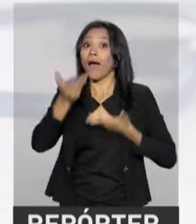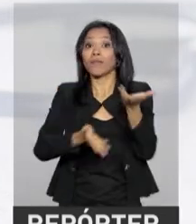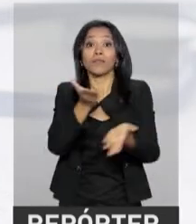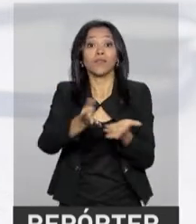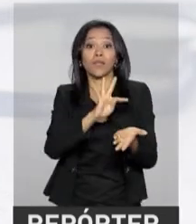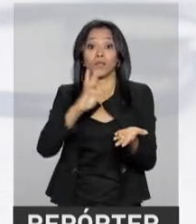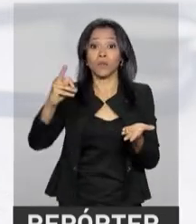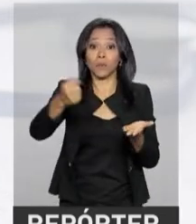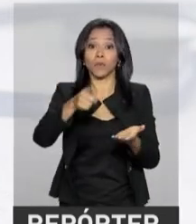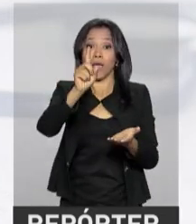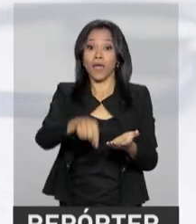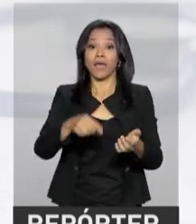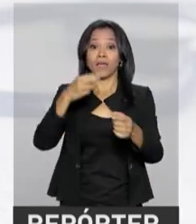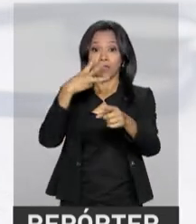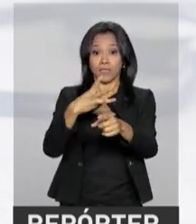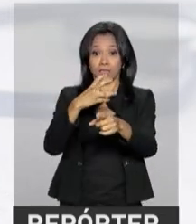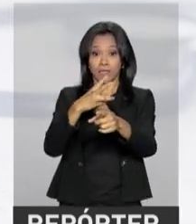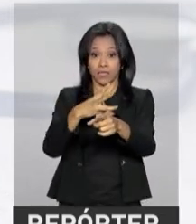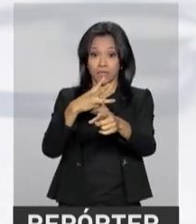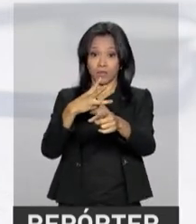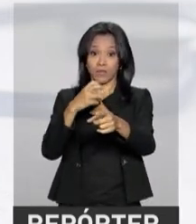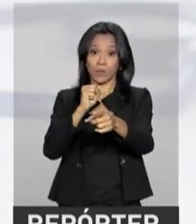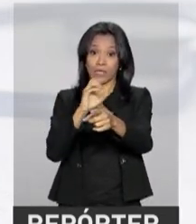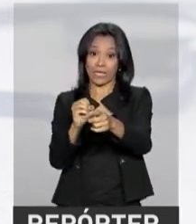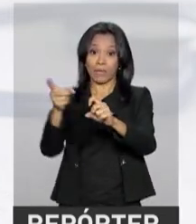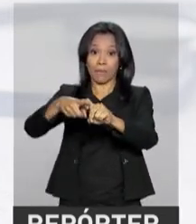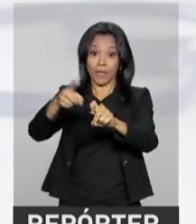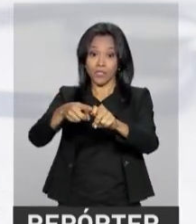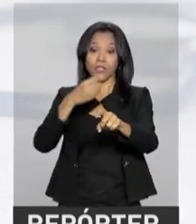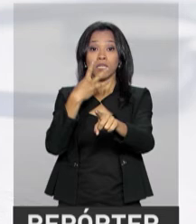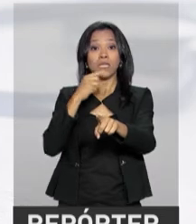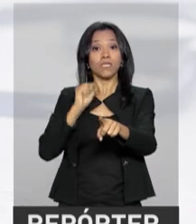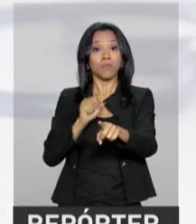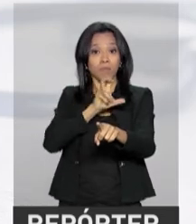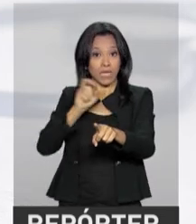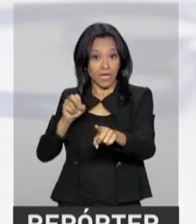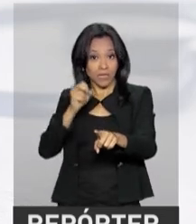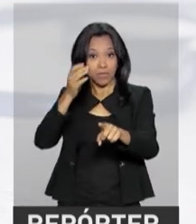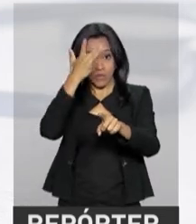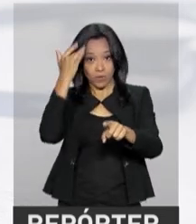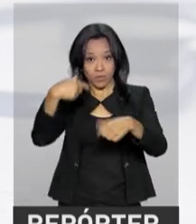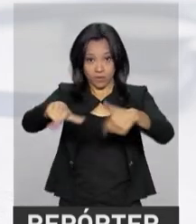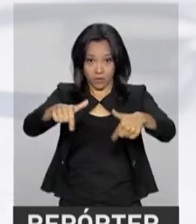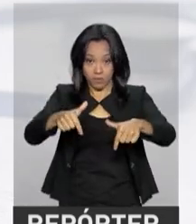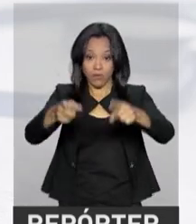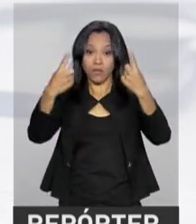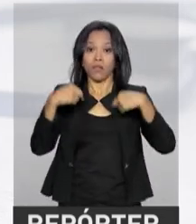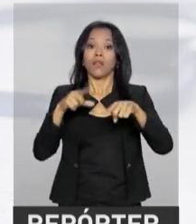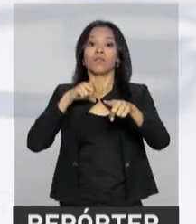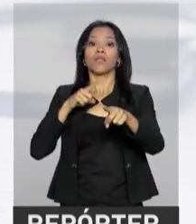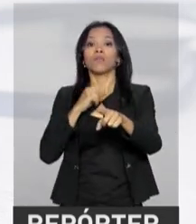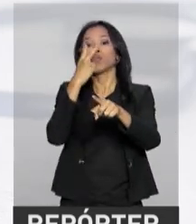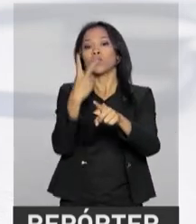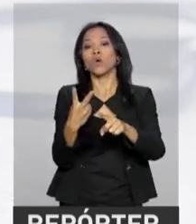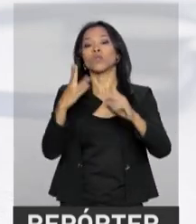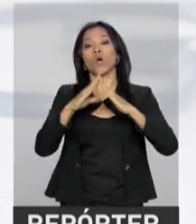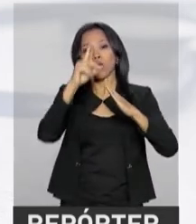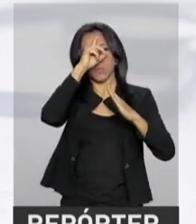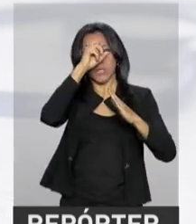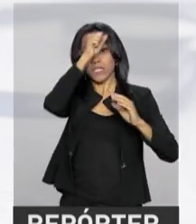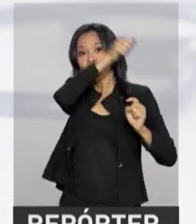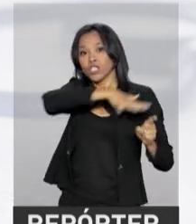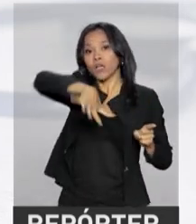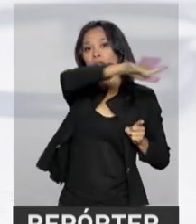380 médicos e 3.500 funcionários o município de barretos possui dois hospitais gerais e 3